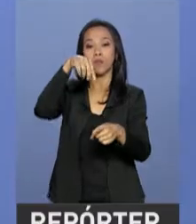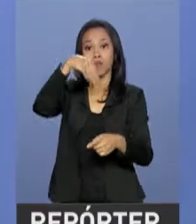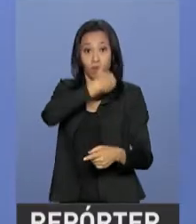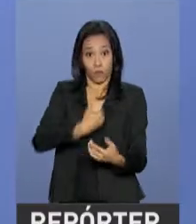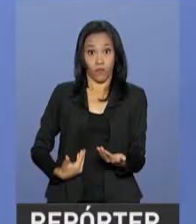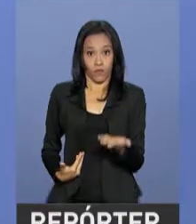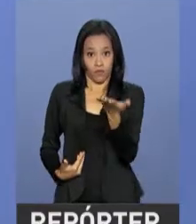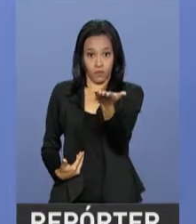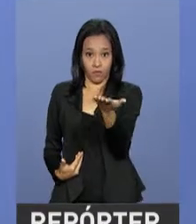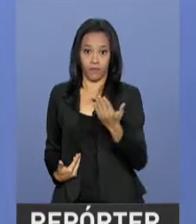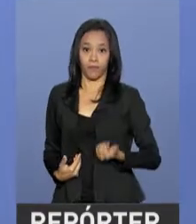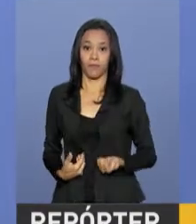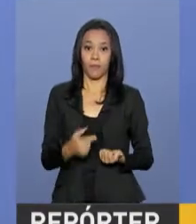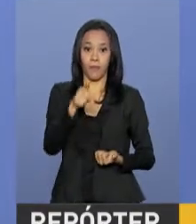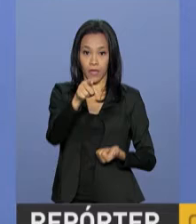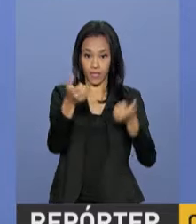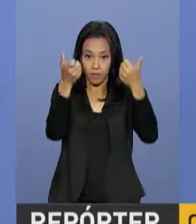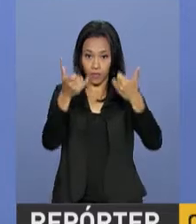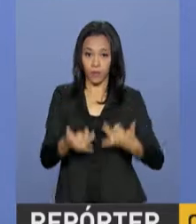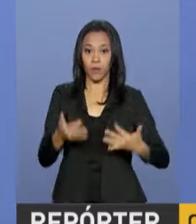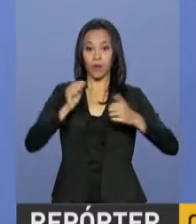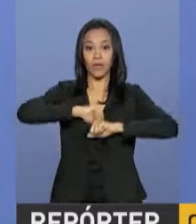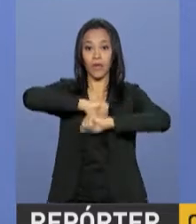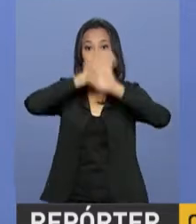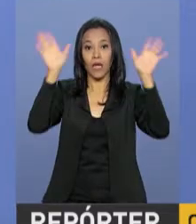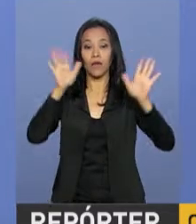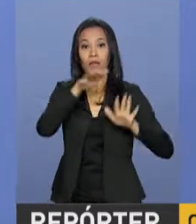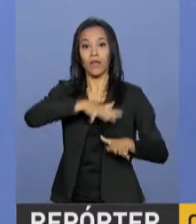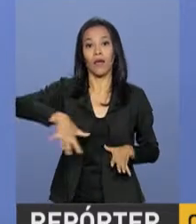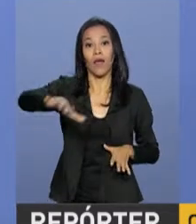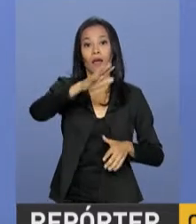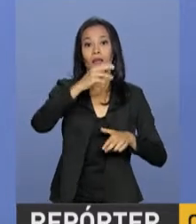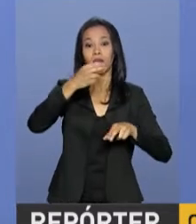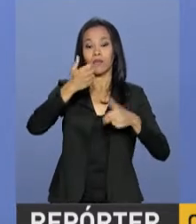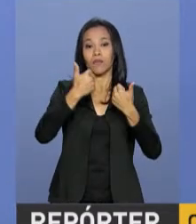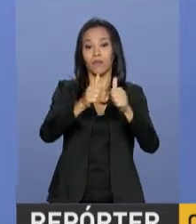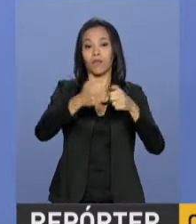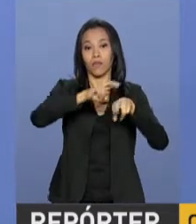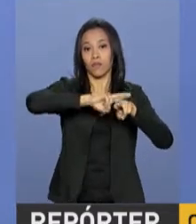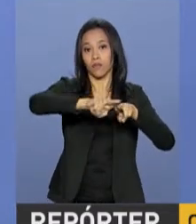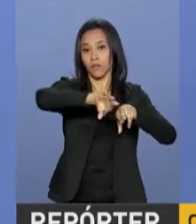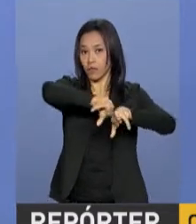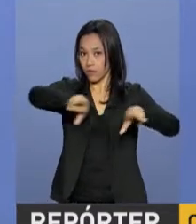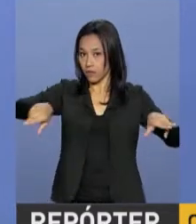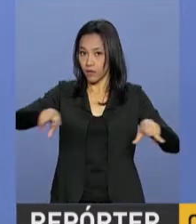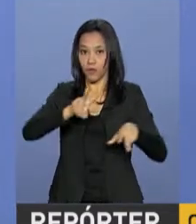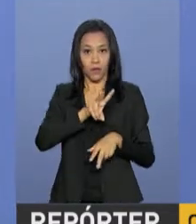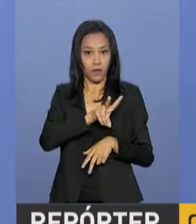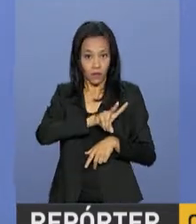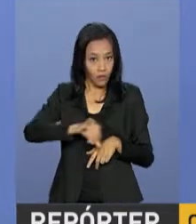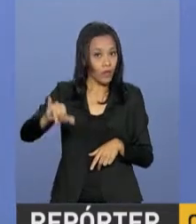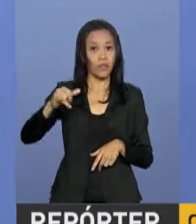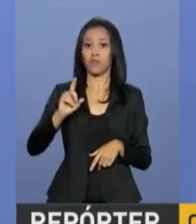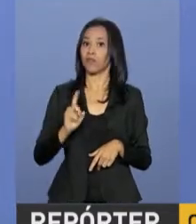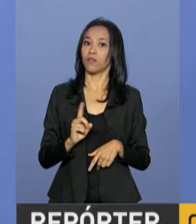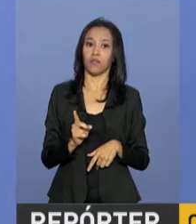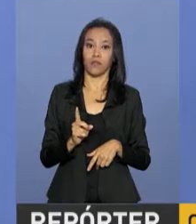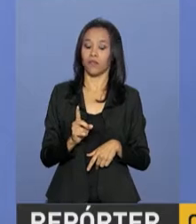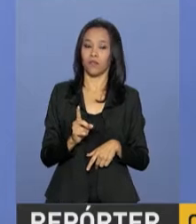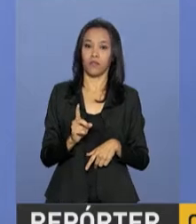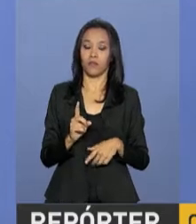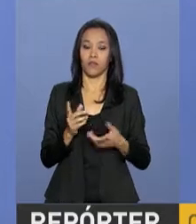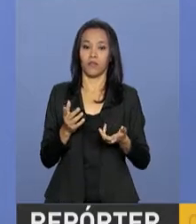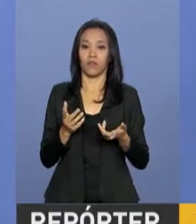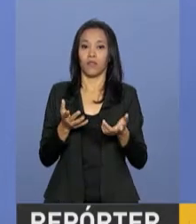ficou claro que os setores de transporte não serão remunerados como é que os setores